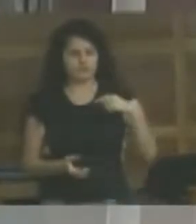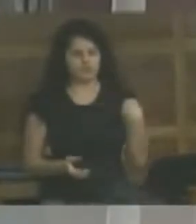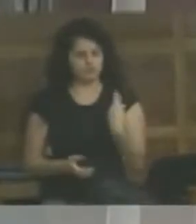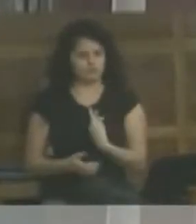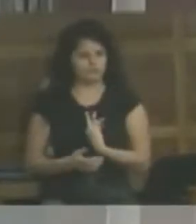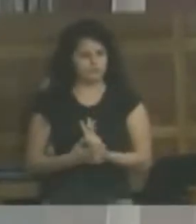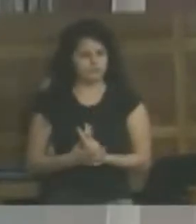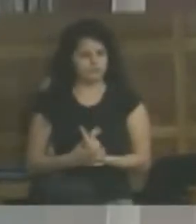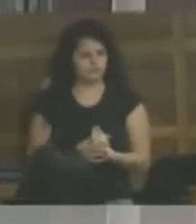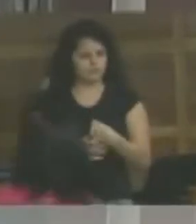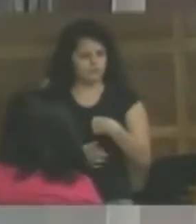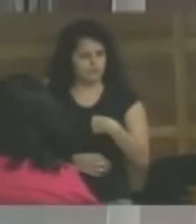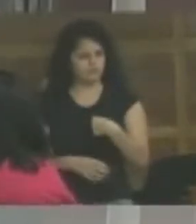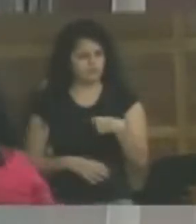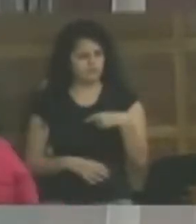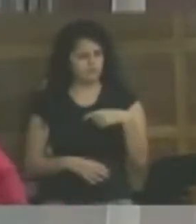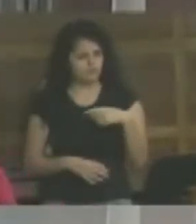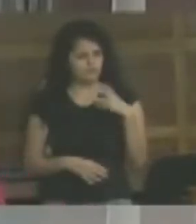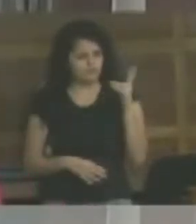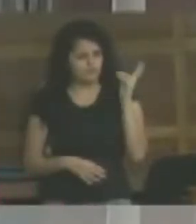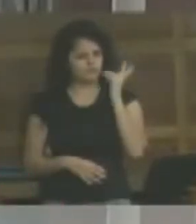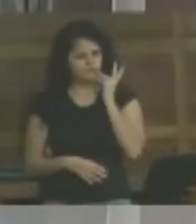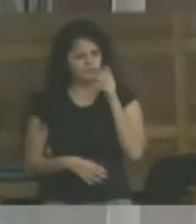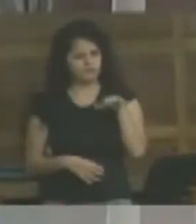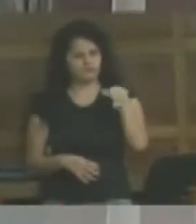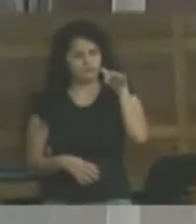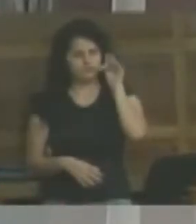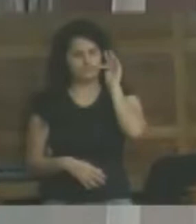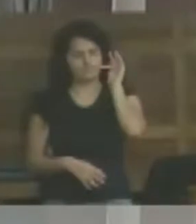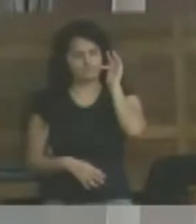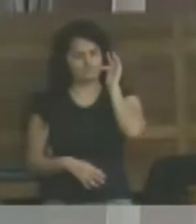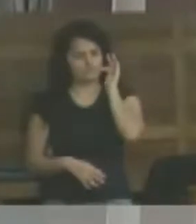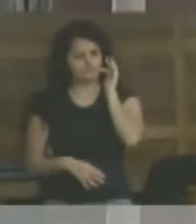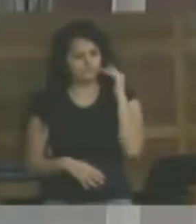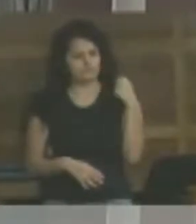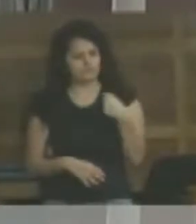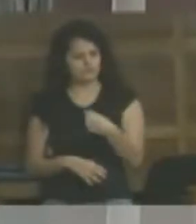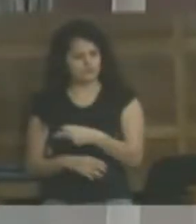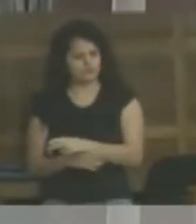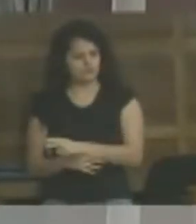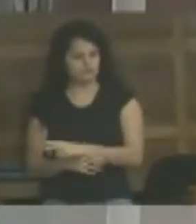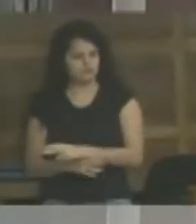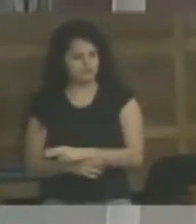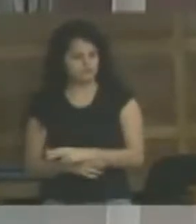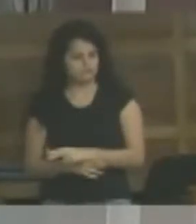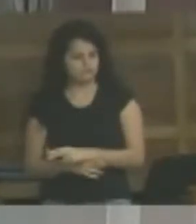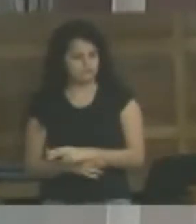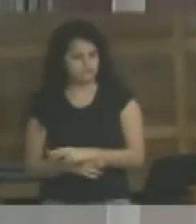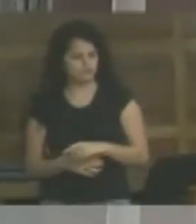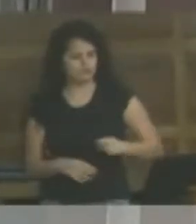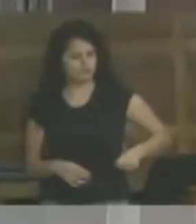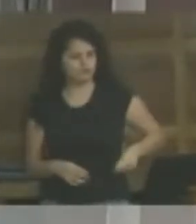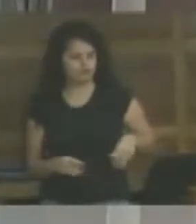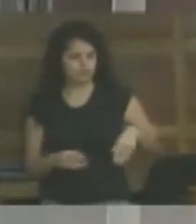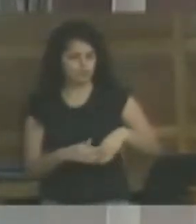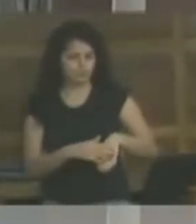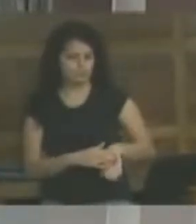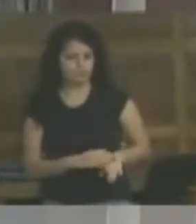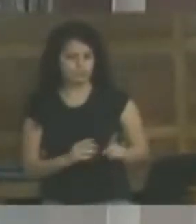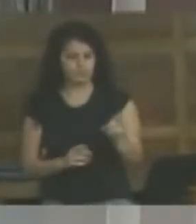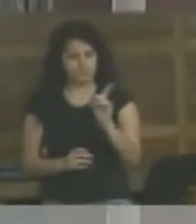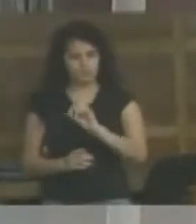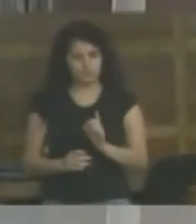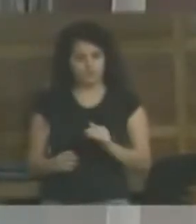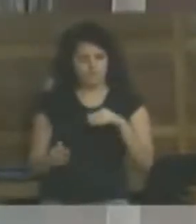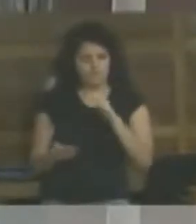vereador. Eu e o vereador Flavinho, que aqui está, saímos várias vezes com combustível no nosso bolso, não bancado pelo município,